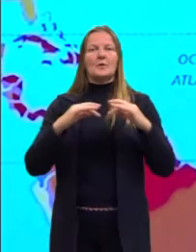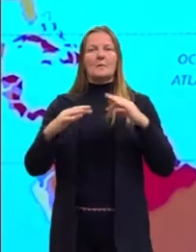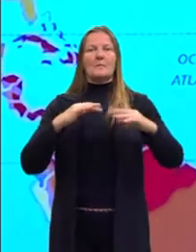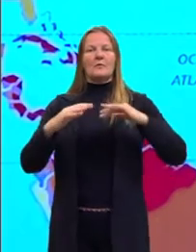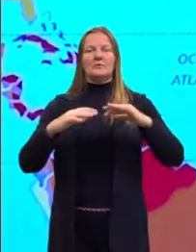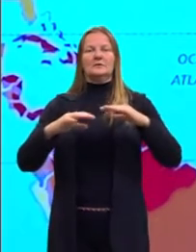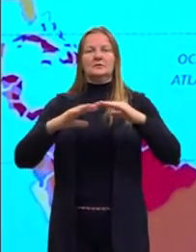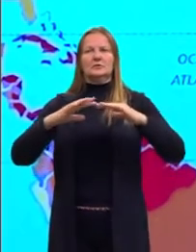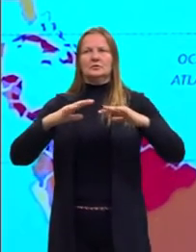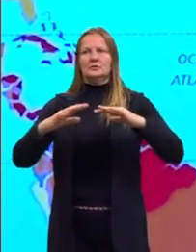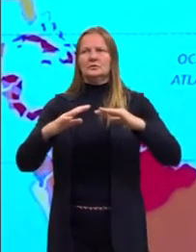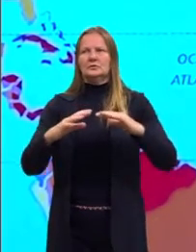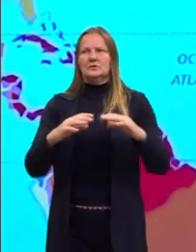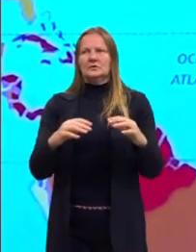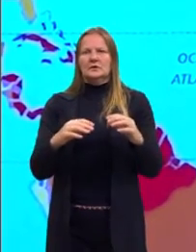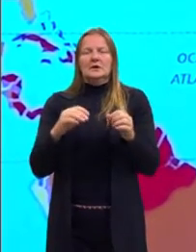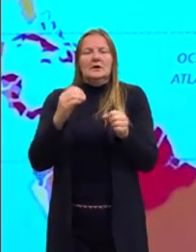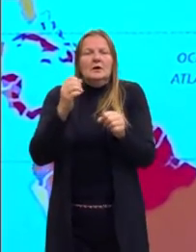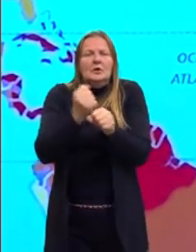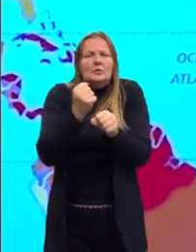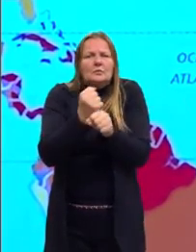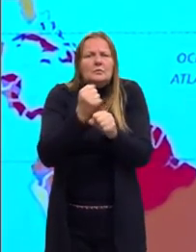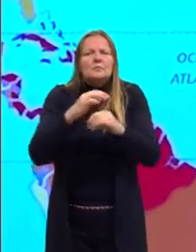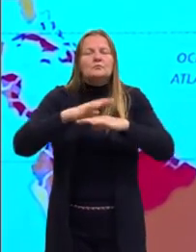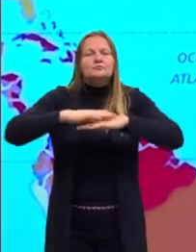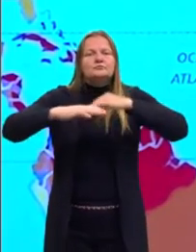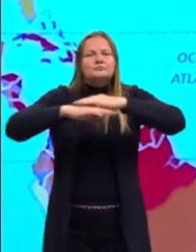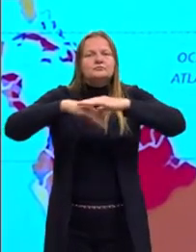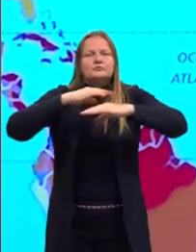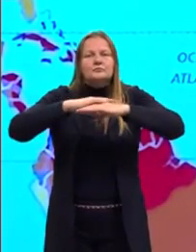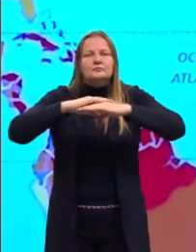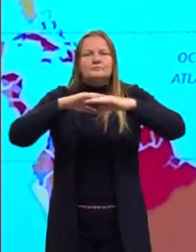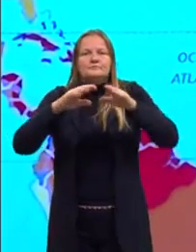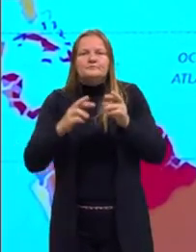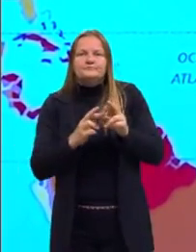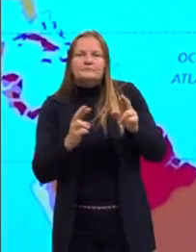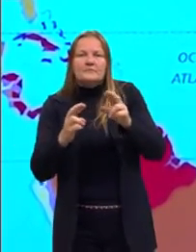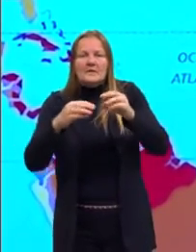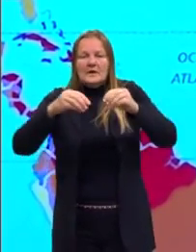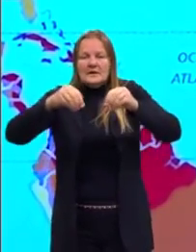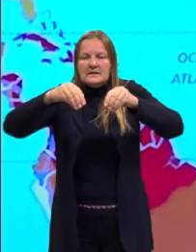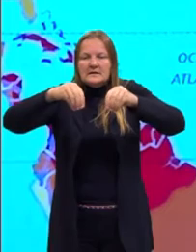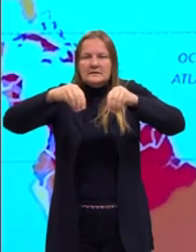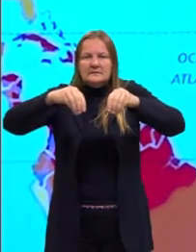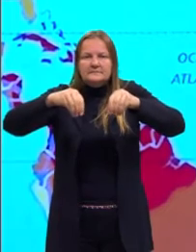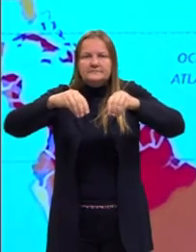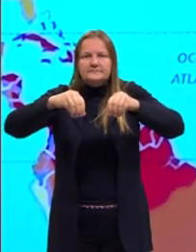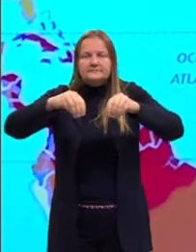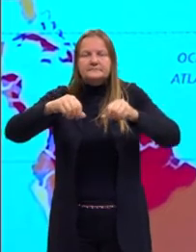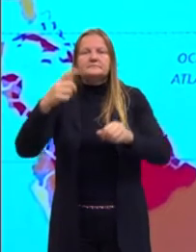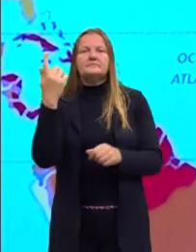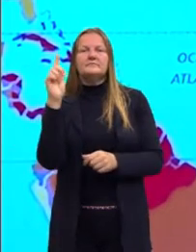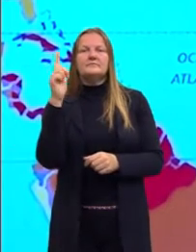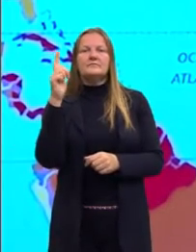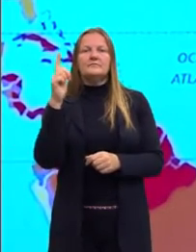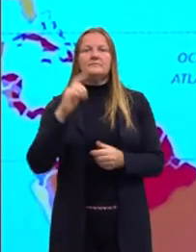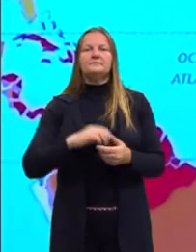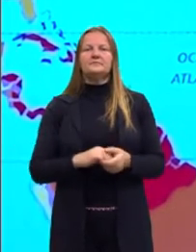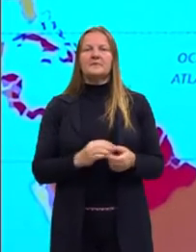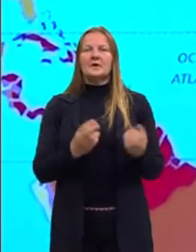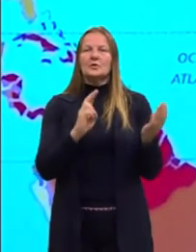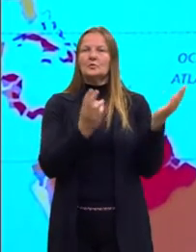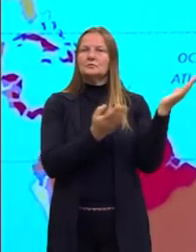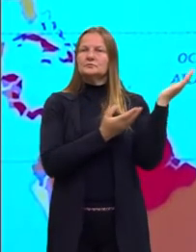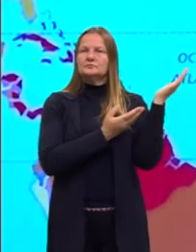começam a força a formação aí de uma uma passagem de ter O que é uma isso em Geografia extremo